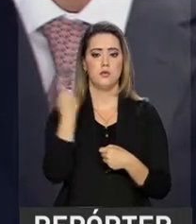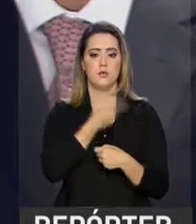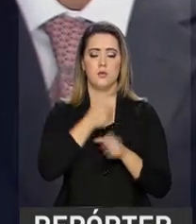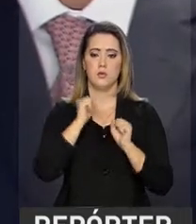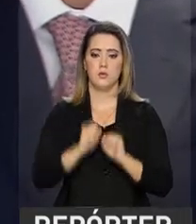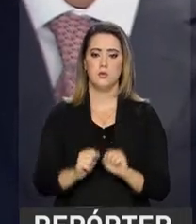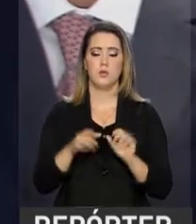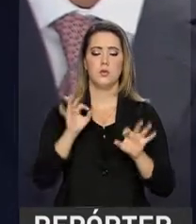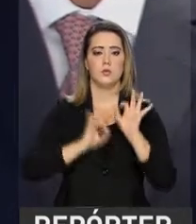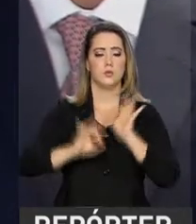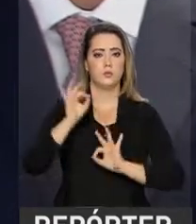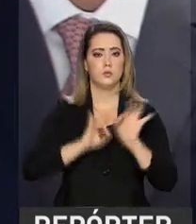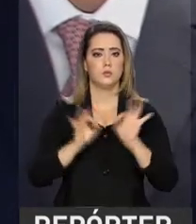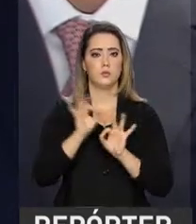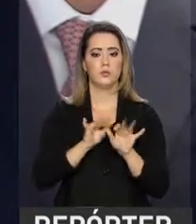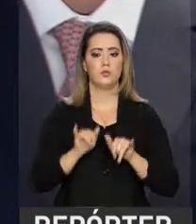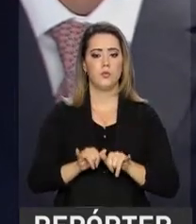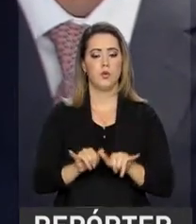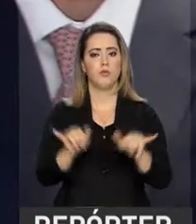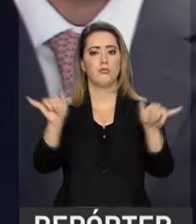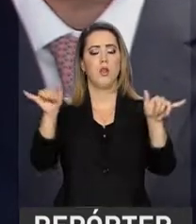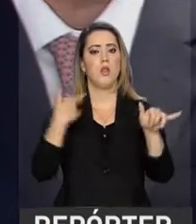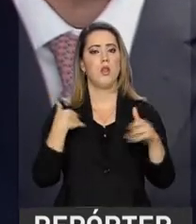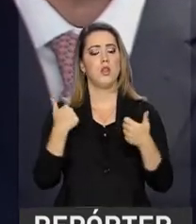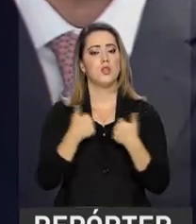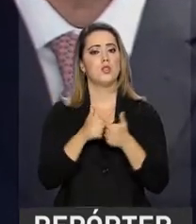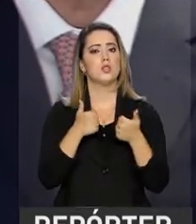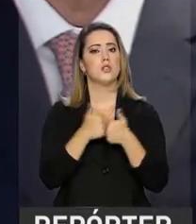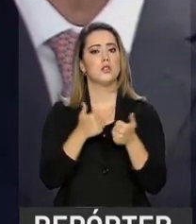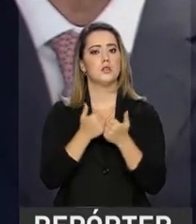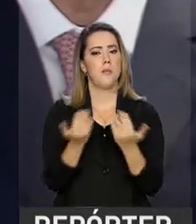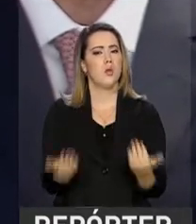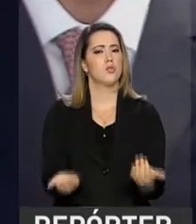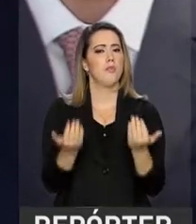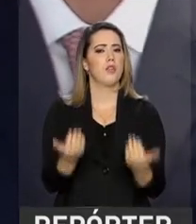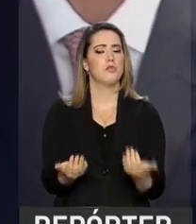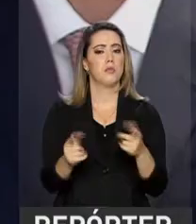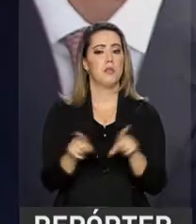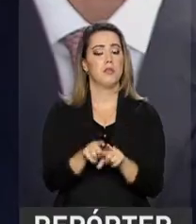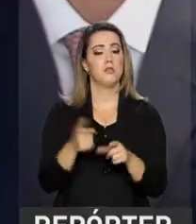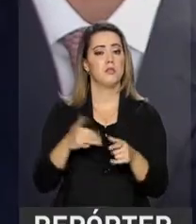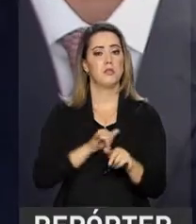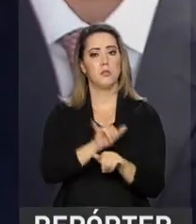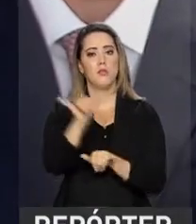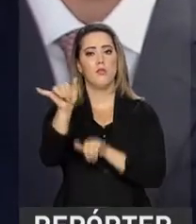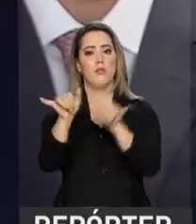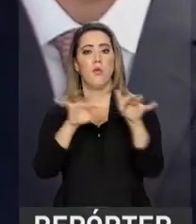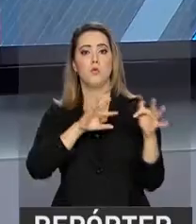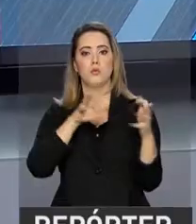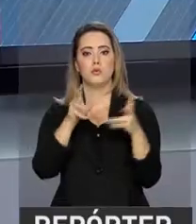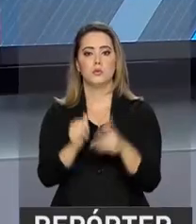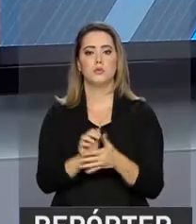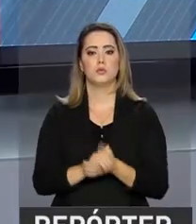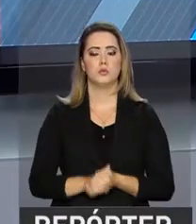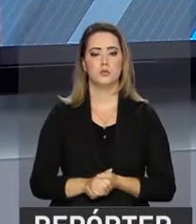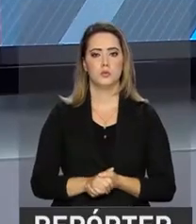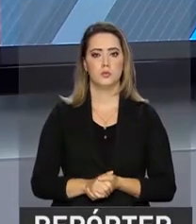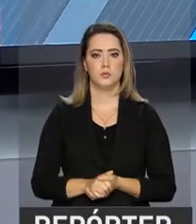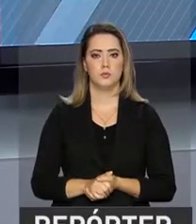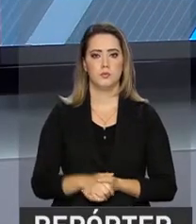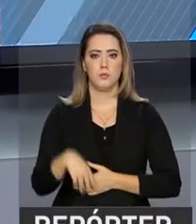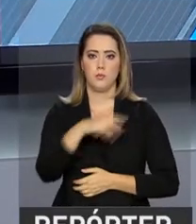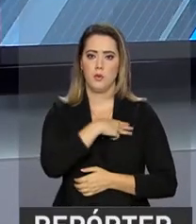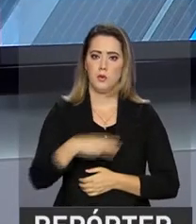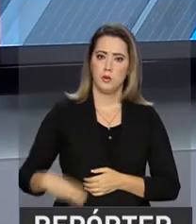passamos a operar também aeronaves de carga para vôos internacionais e futuramente também os vôos internacionais de passageiros o